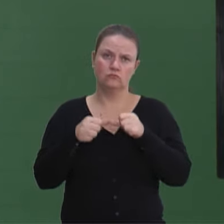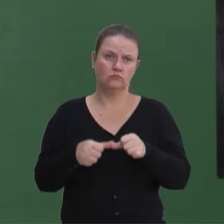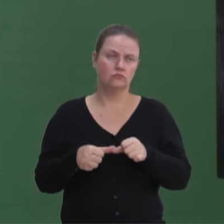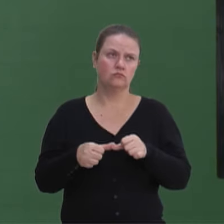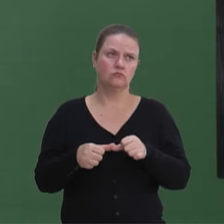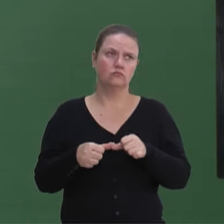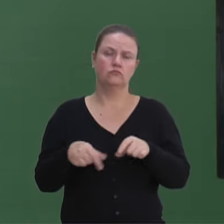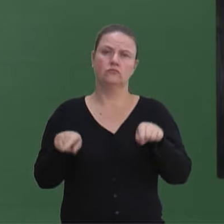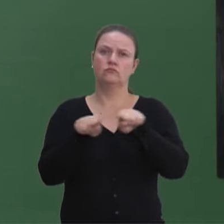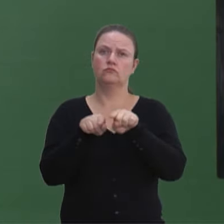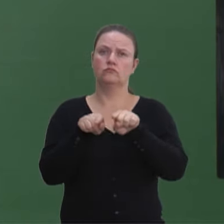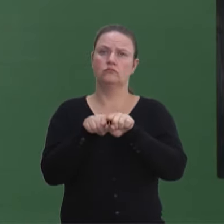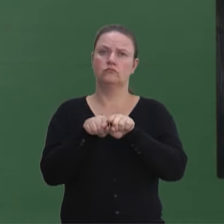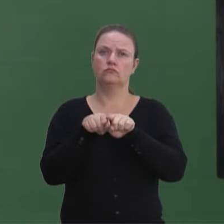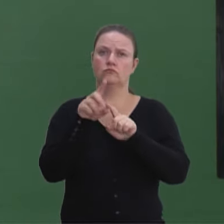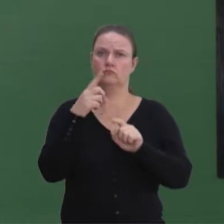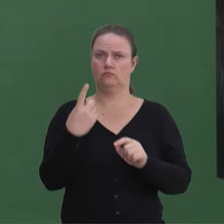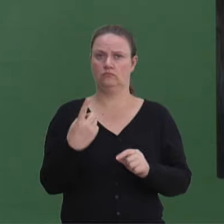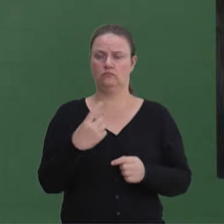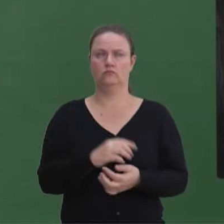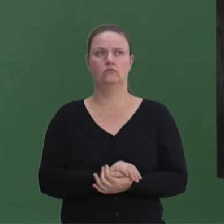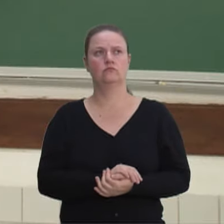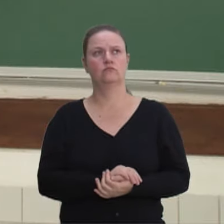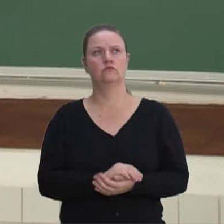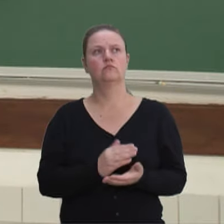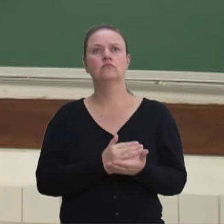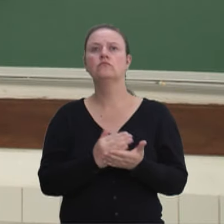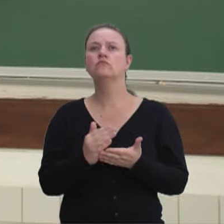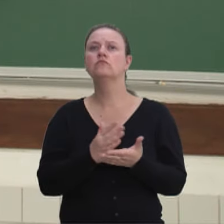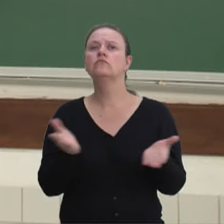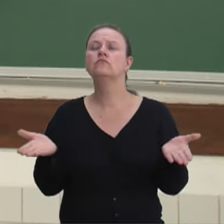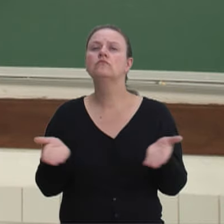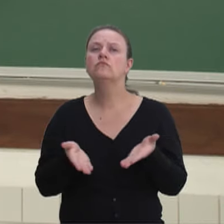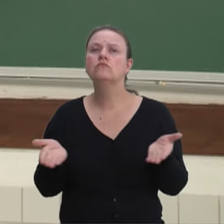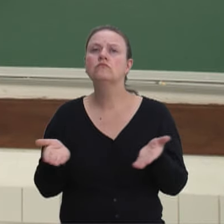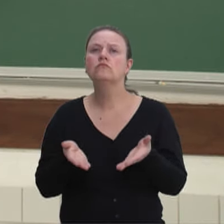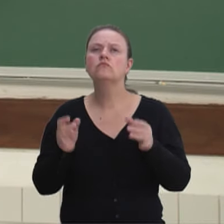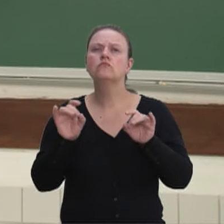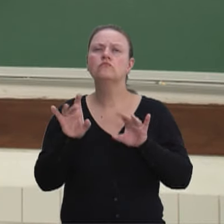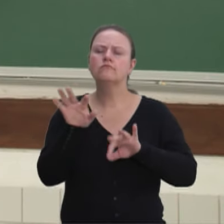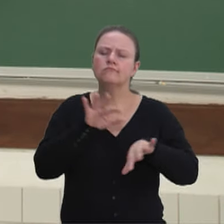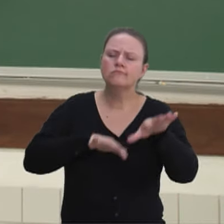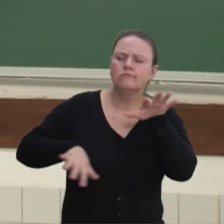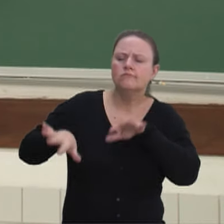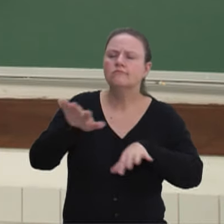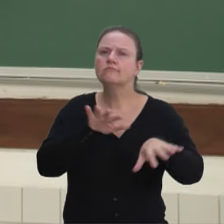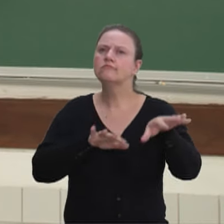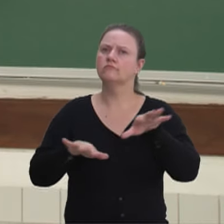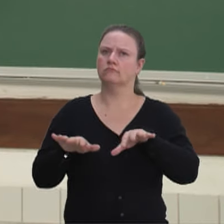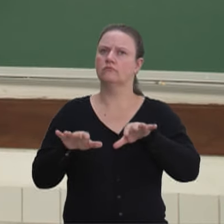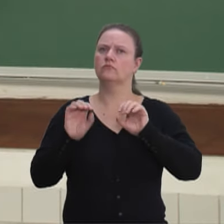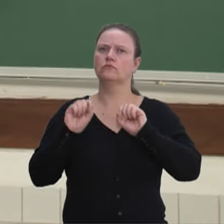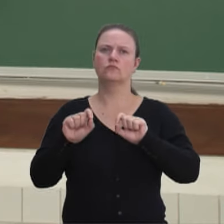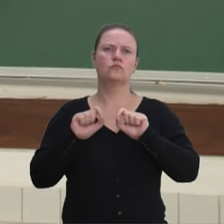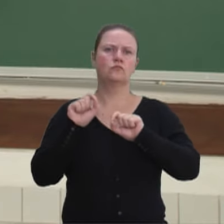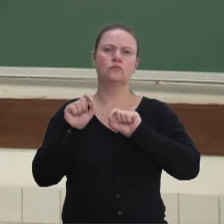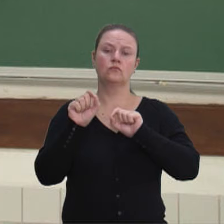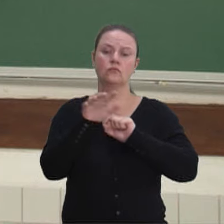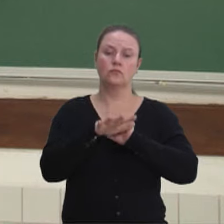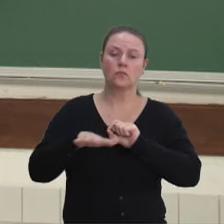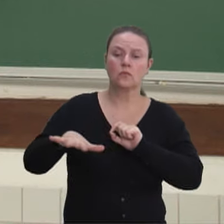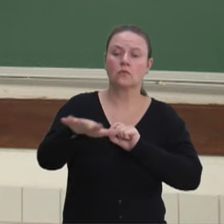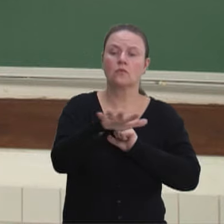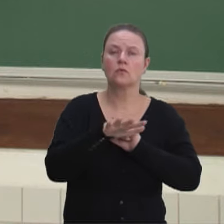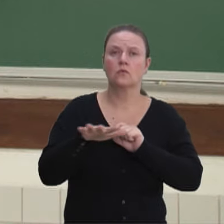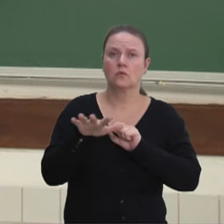1. Tranquilo? A partir de agora, só vou arrumar isso aqui, né? Eu quero a equação geral, vou fazer na